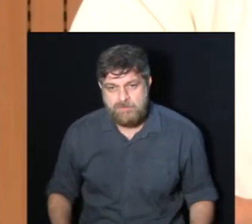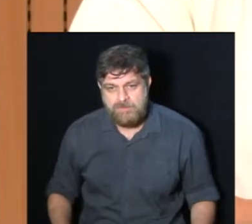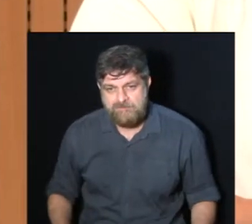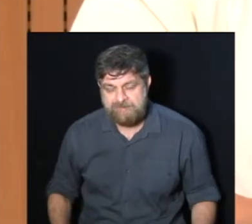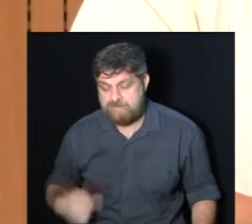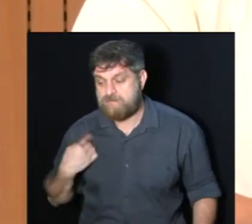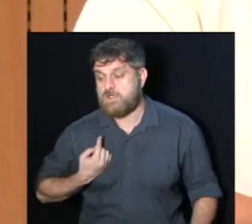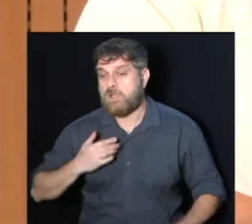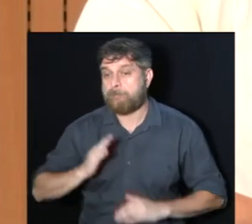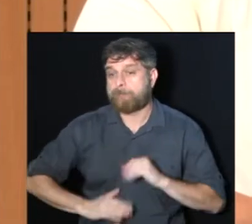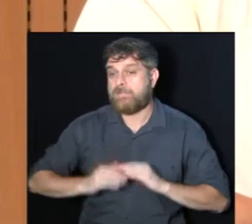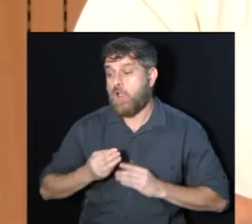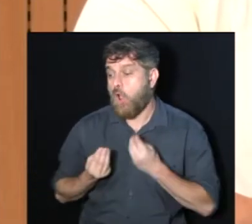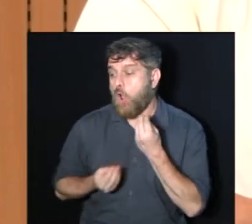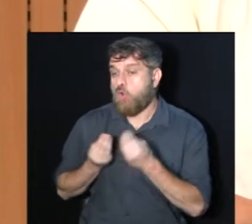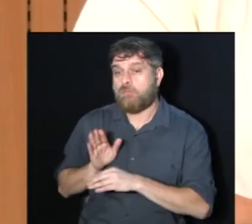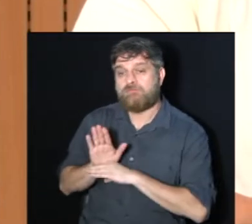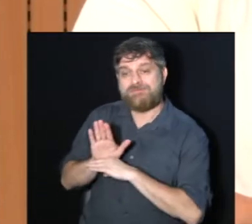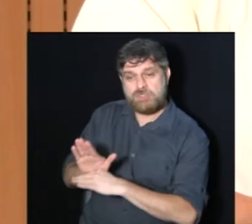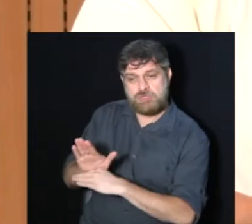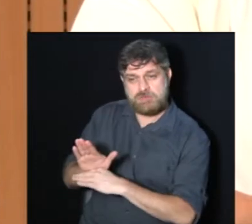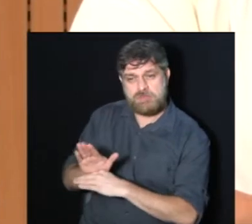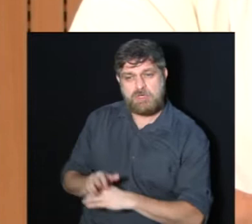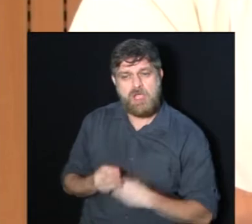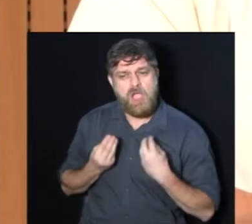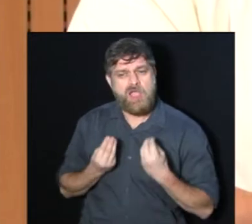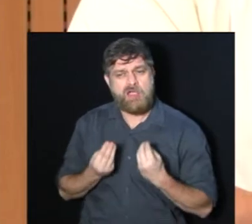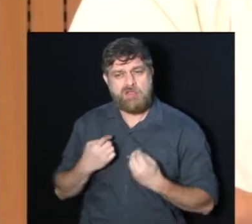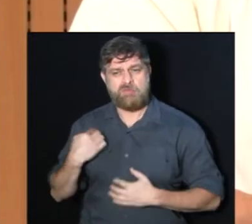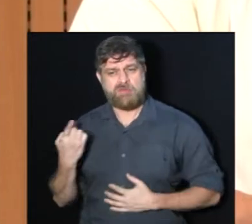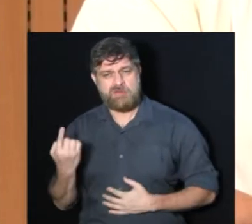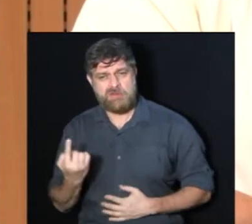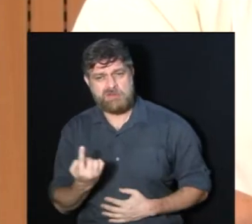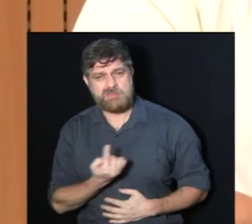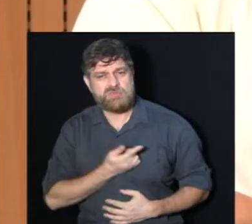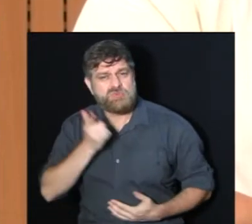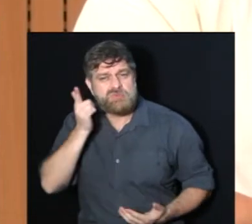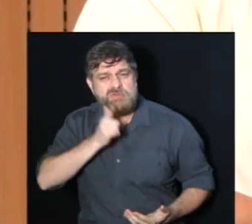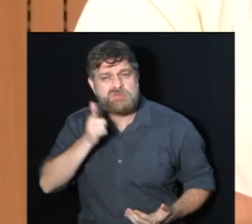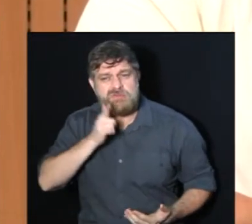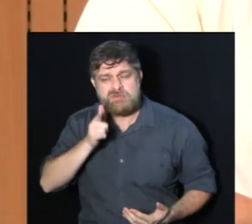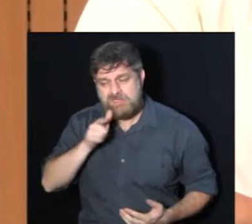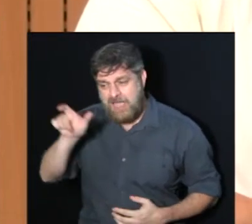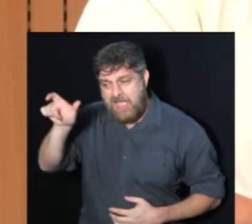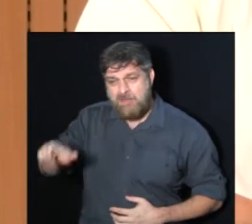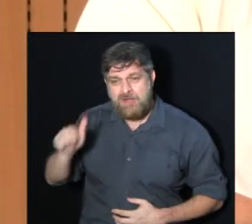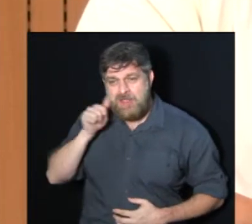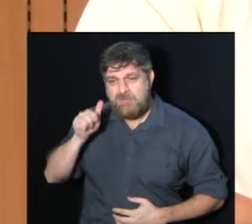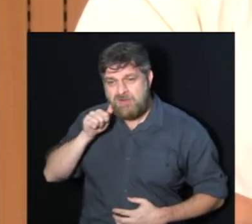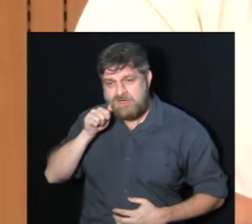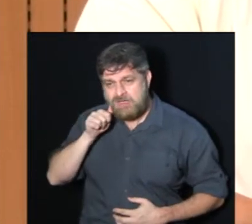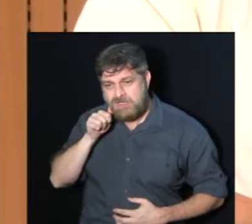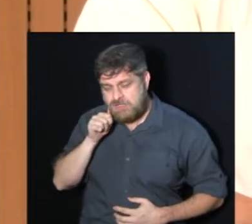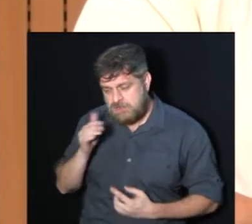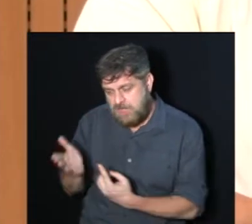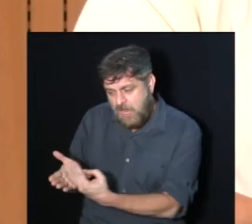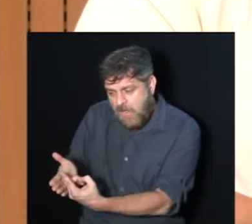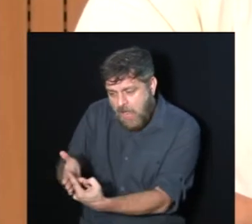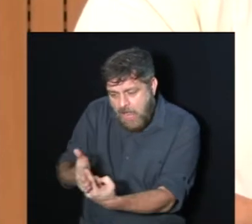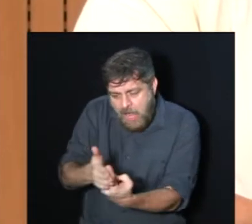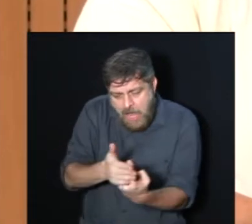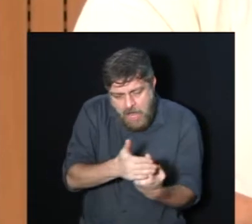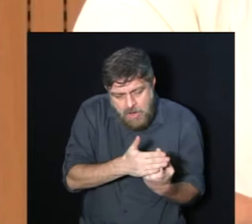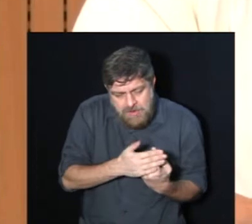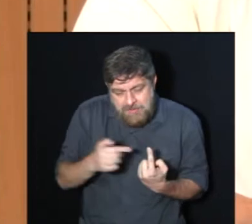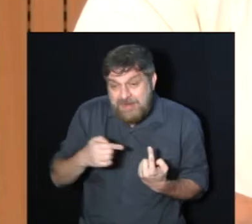fazer? Como é que nós vamos dar a ela o acolhimento para que ela se